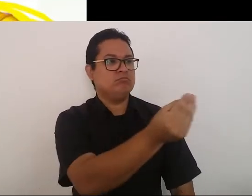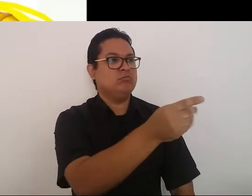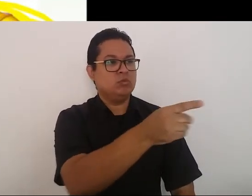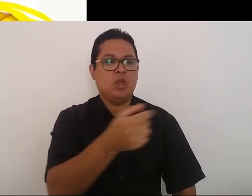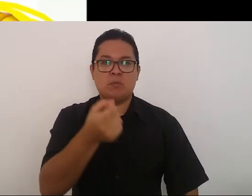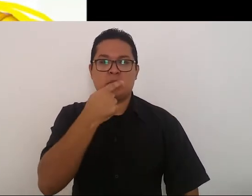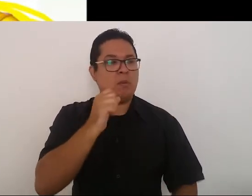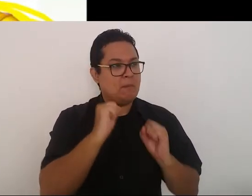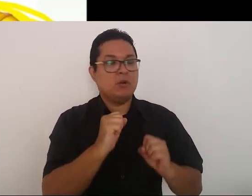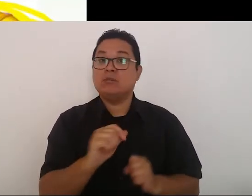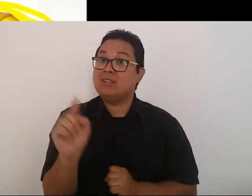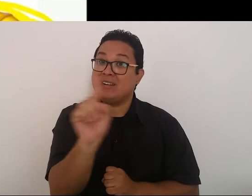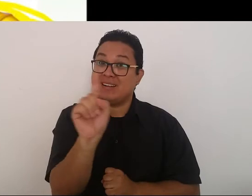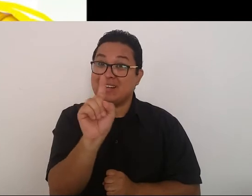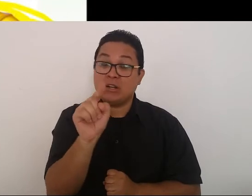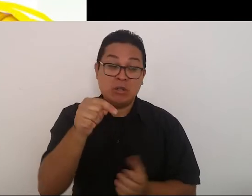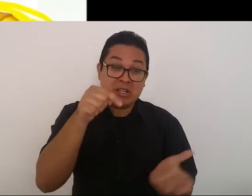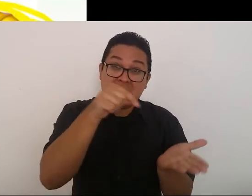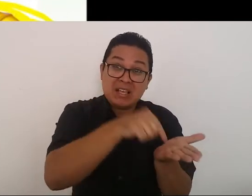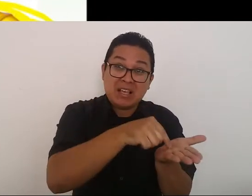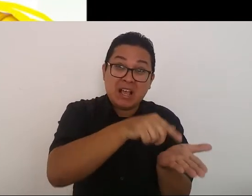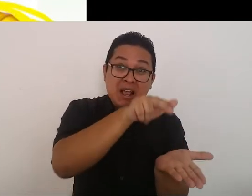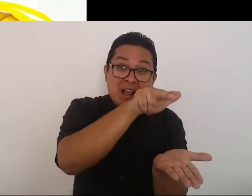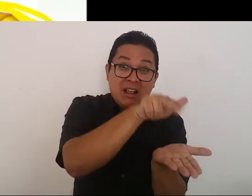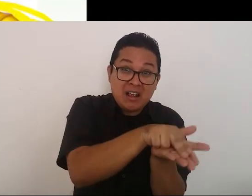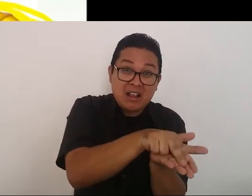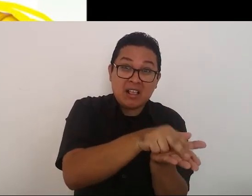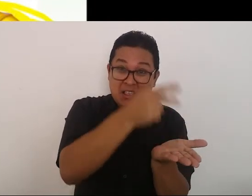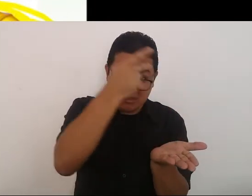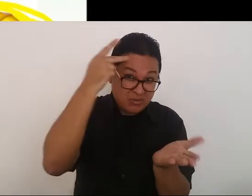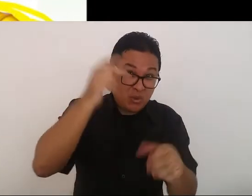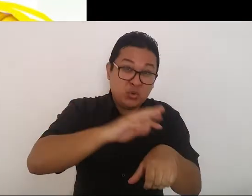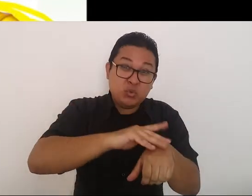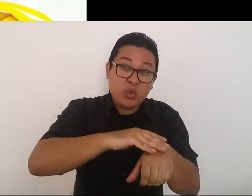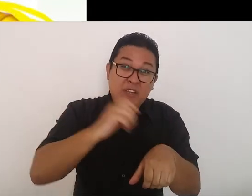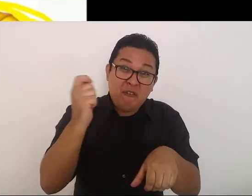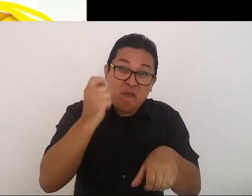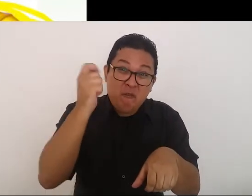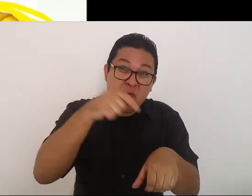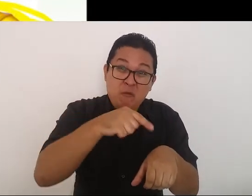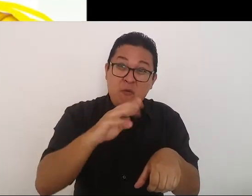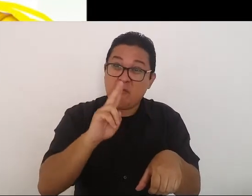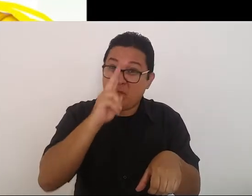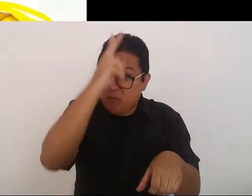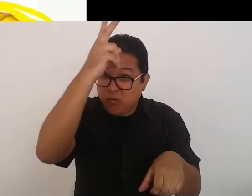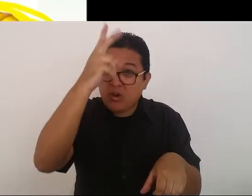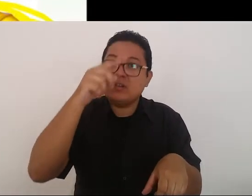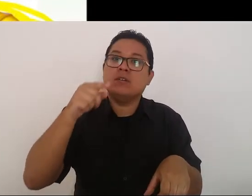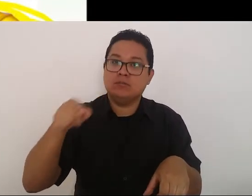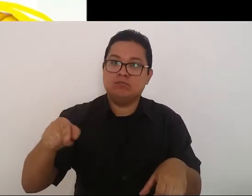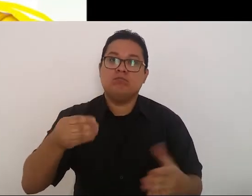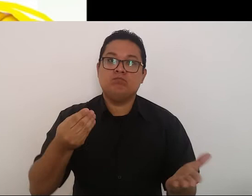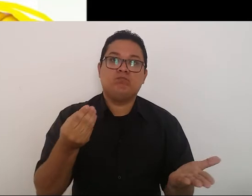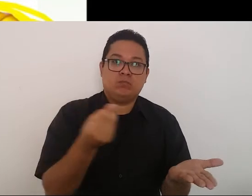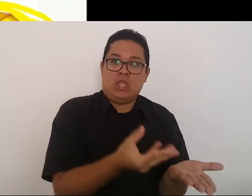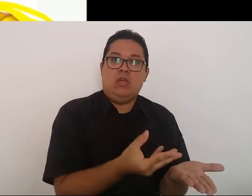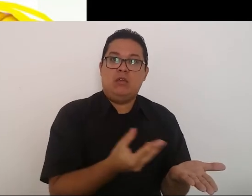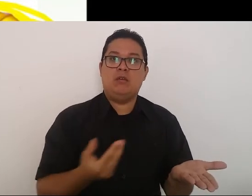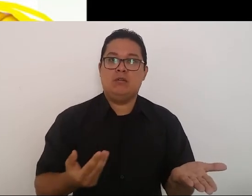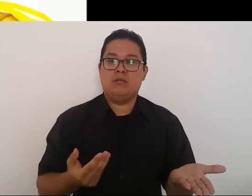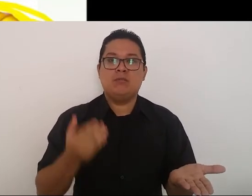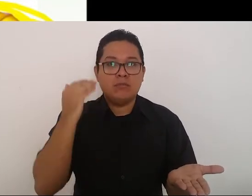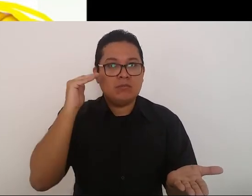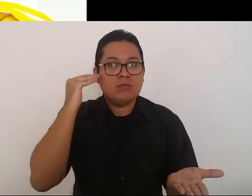vai se blindar contra o vírus. Os antivirais, tem o Tamiflu, tem sido utilizado,